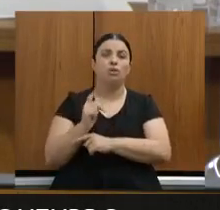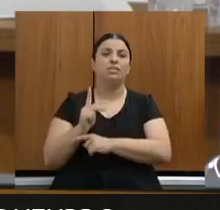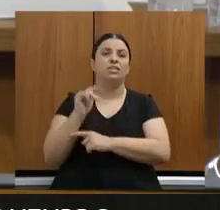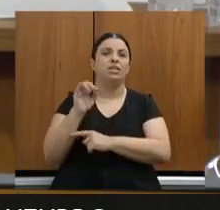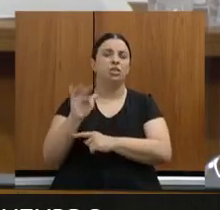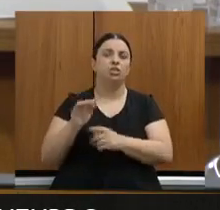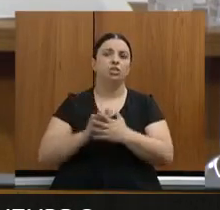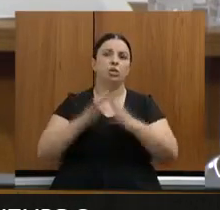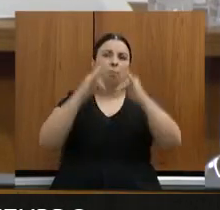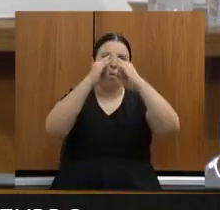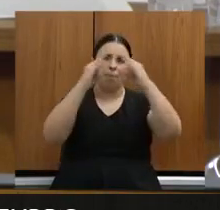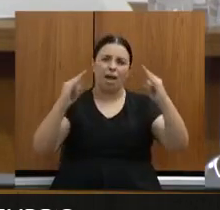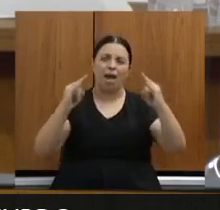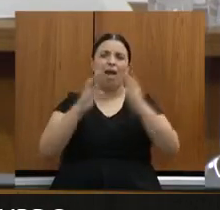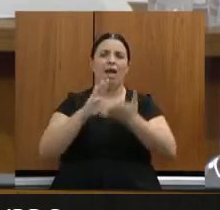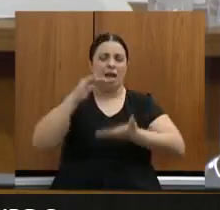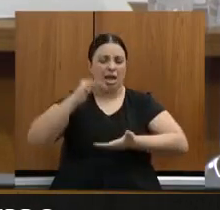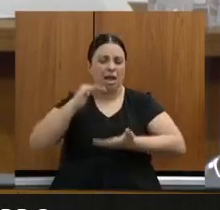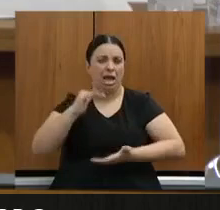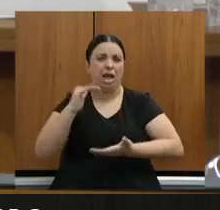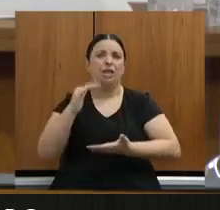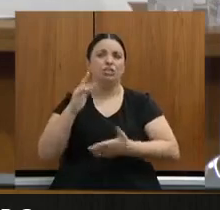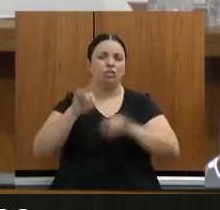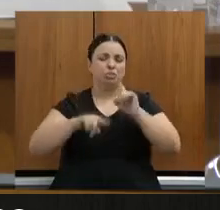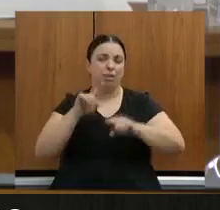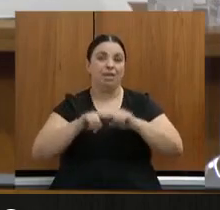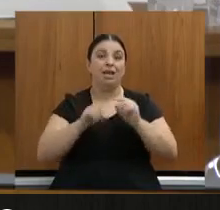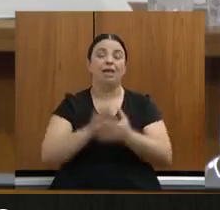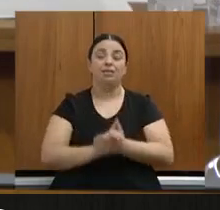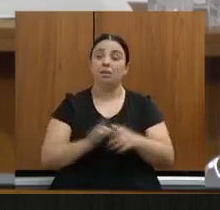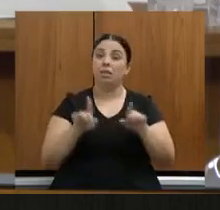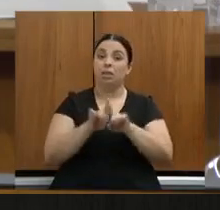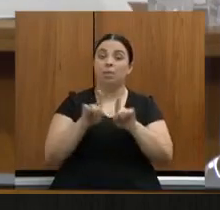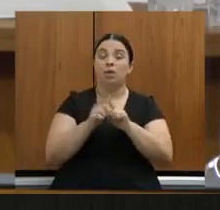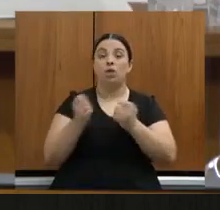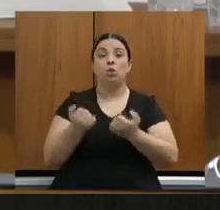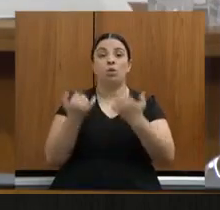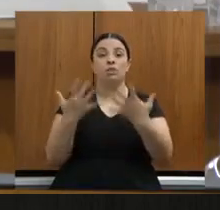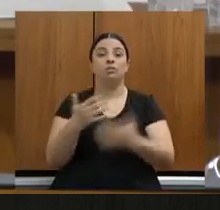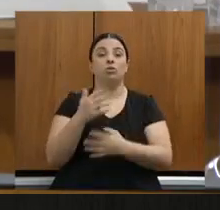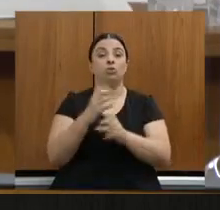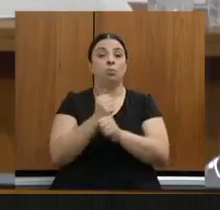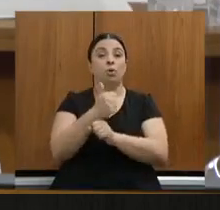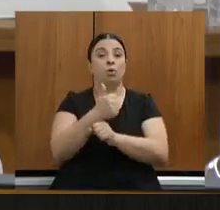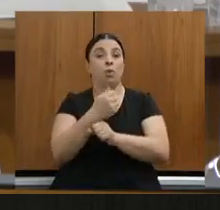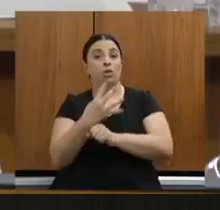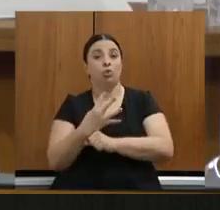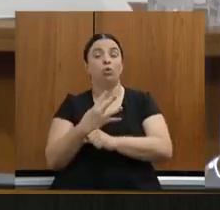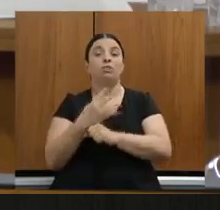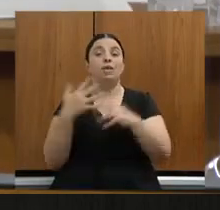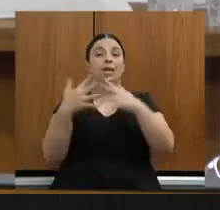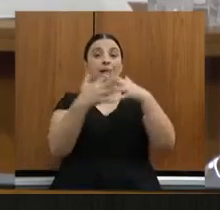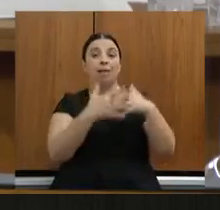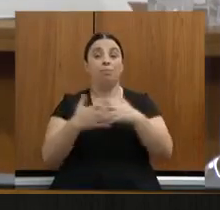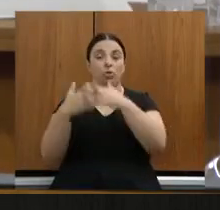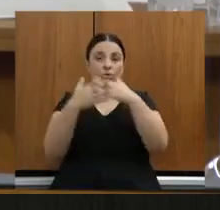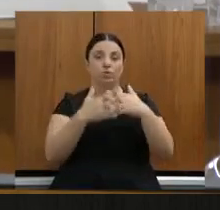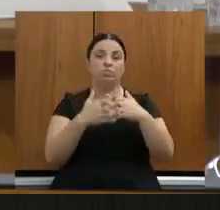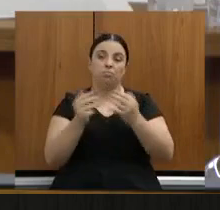660 caixas plásticas também a doação de 14 caminhões baú pode passar